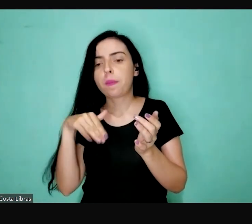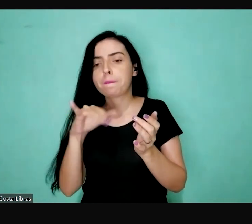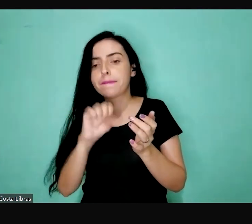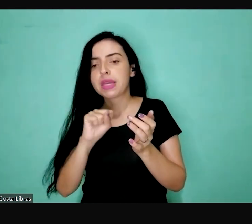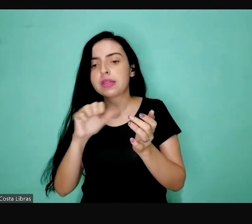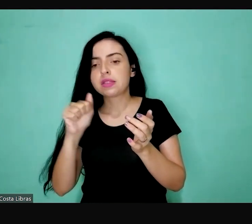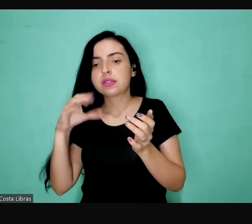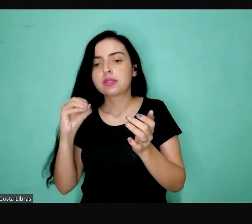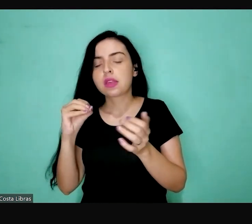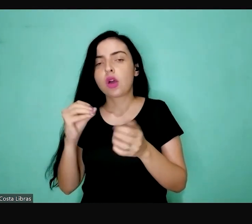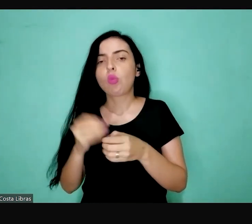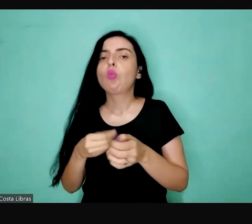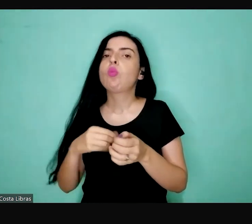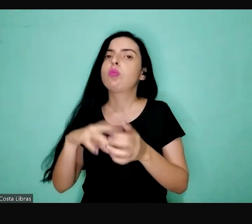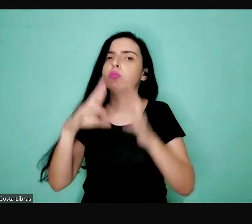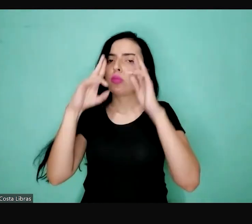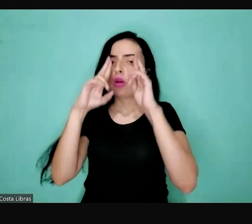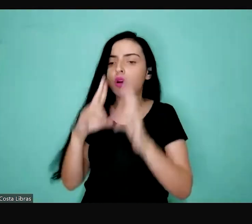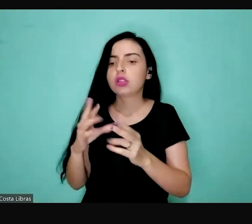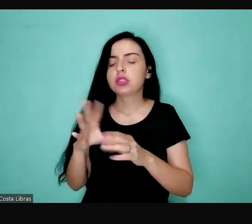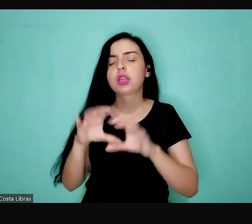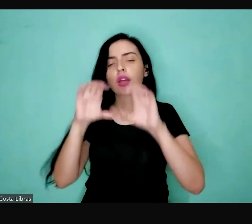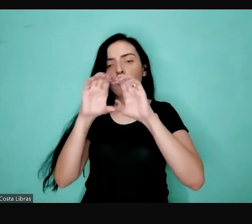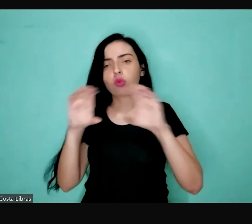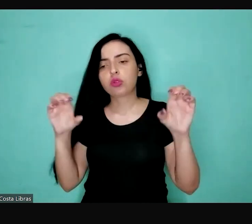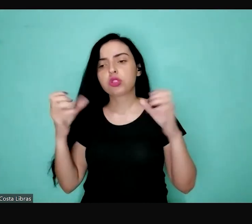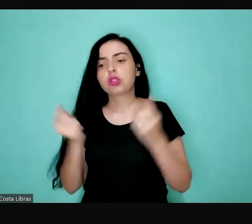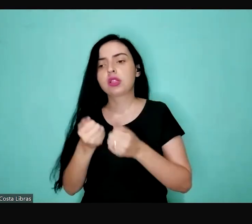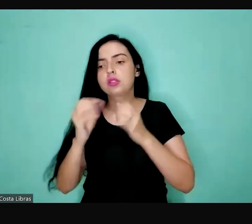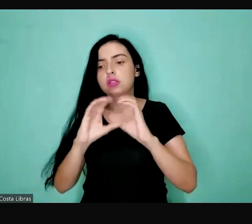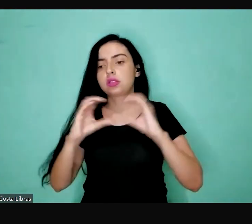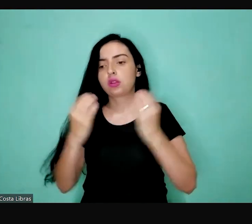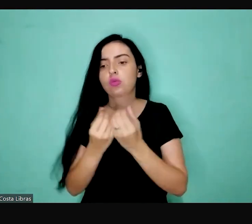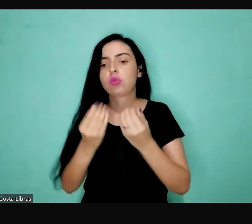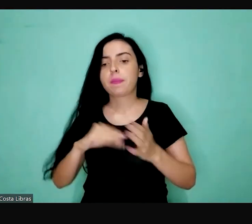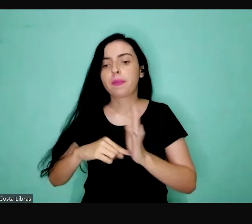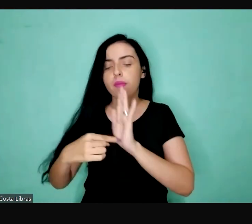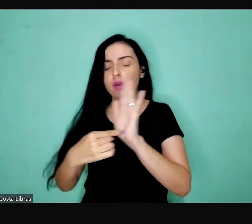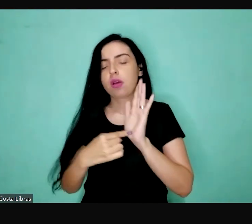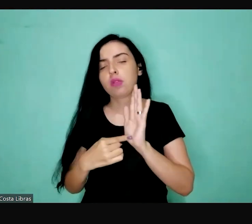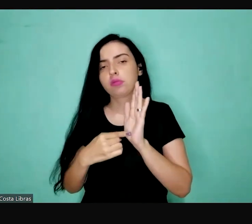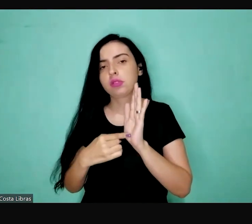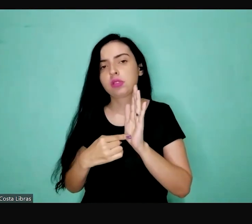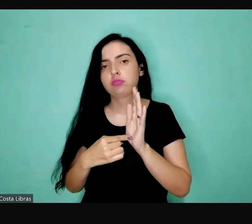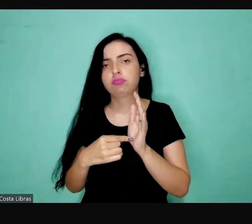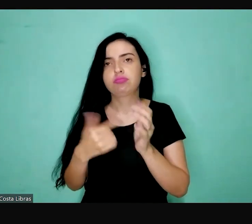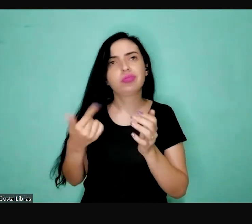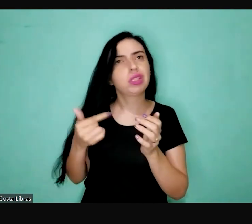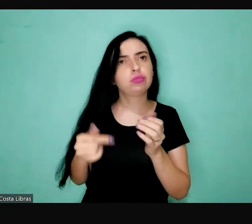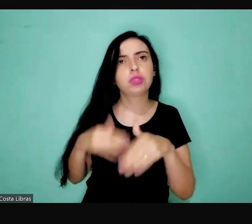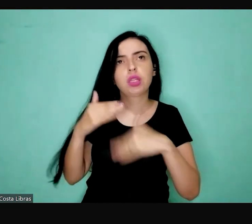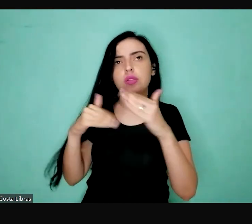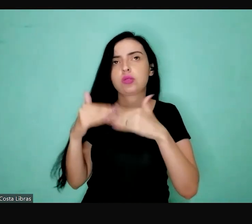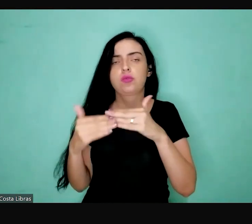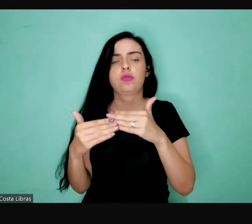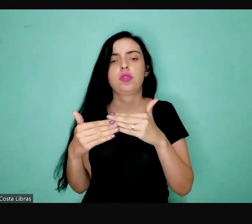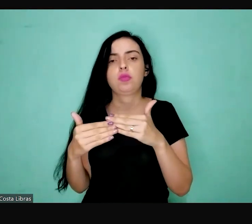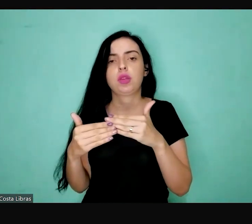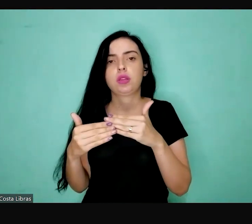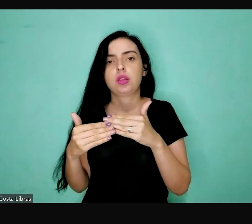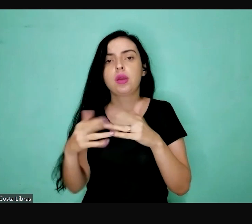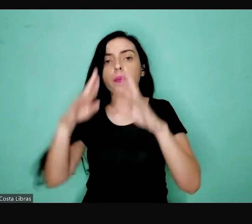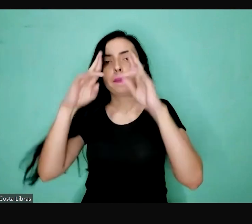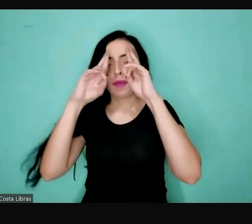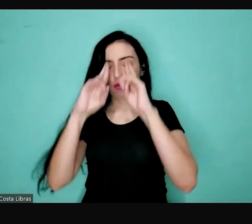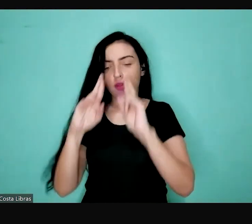própria Constituição declara e que não são desenvolvidas por quem tem competências, que é